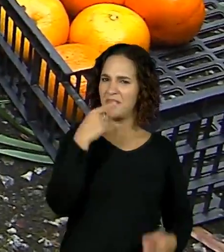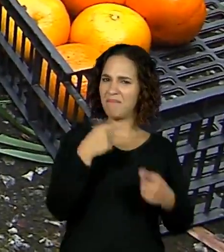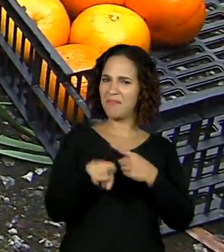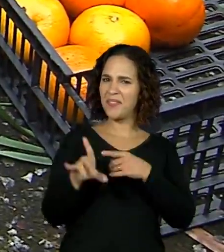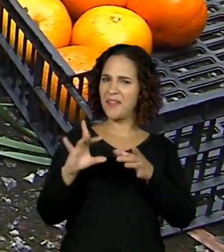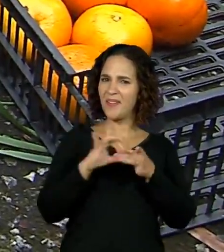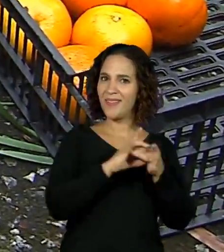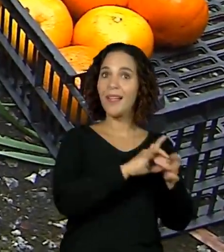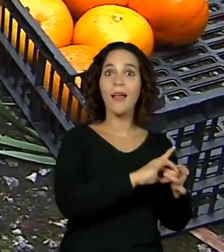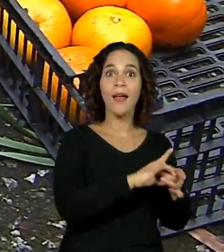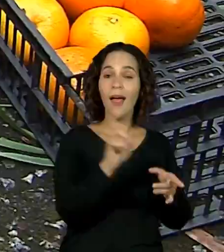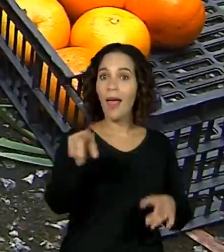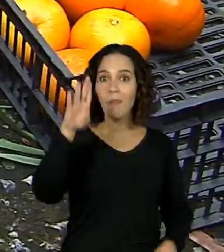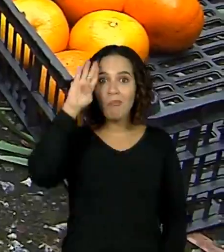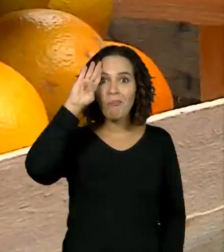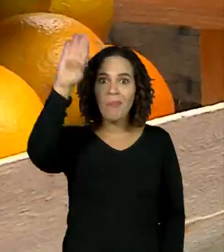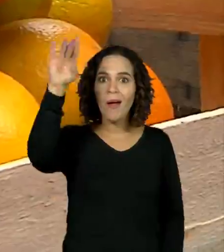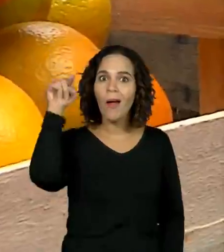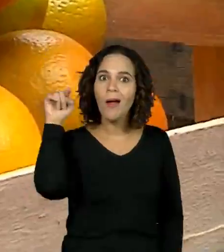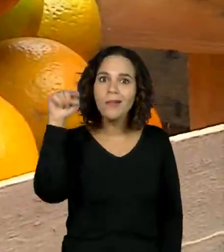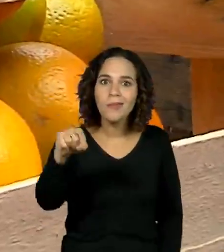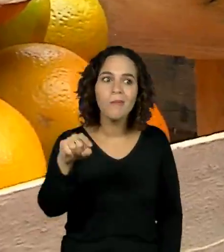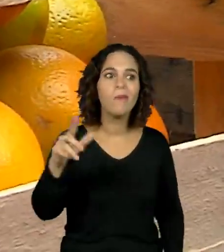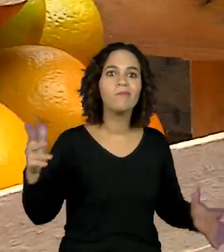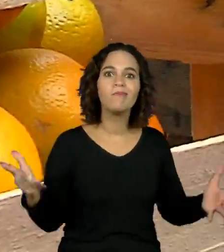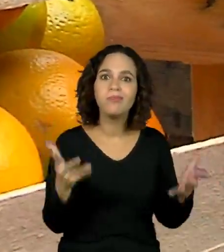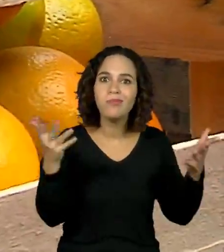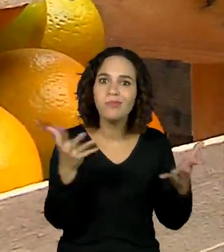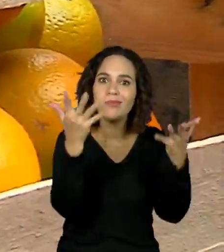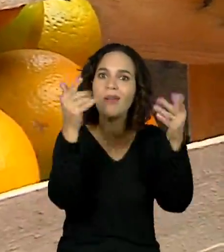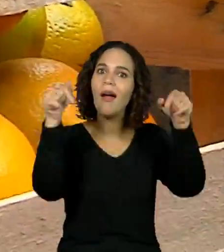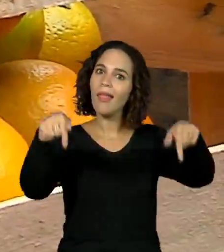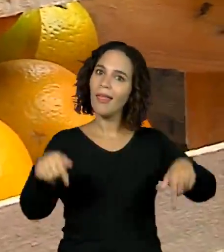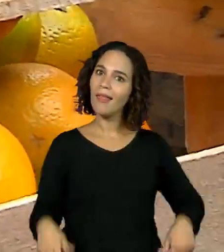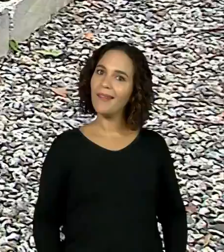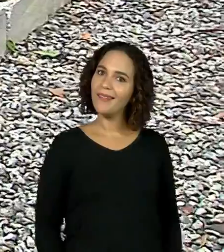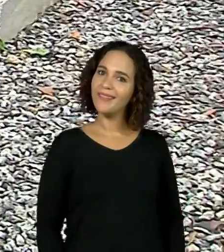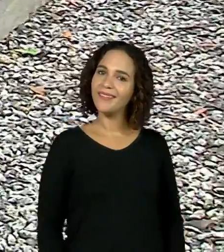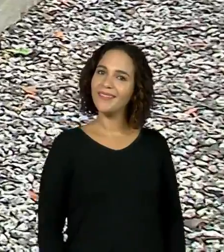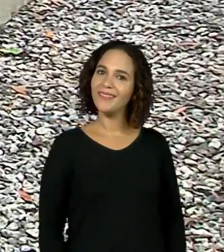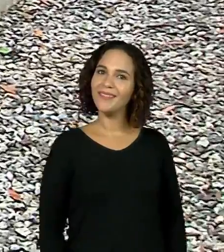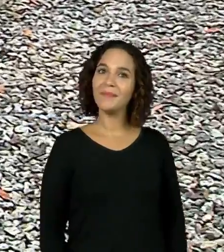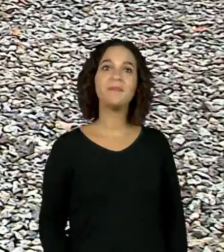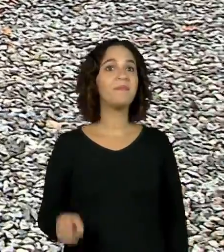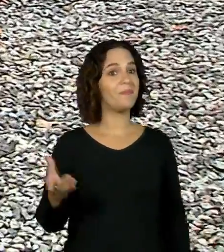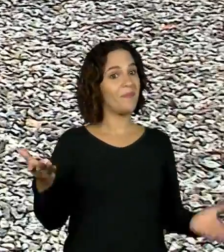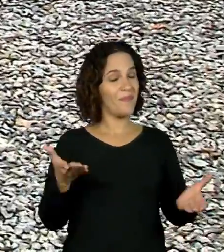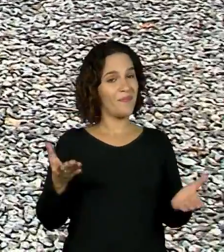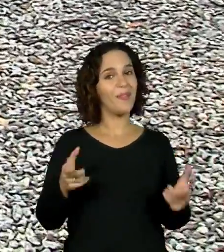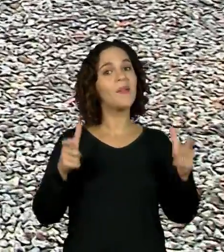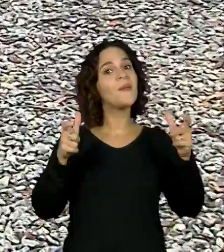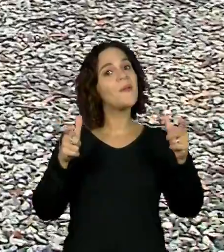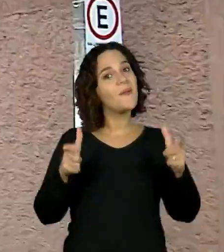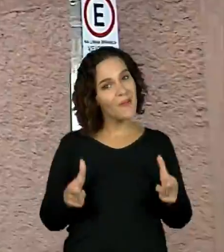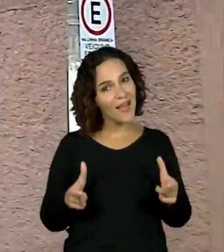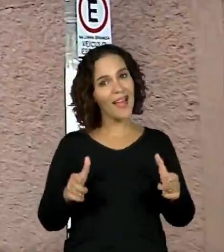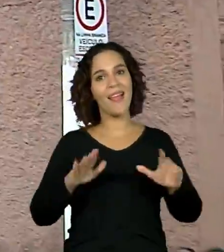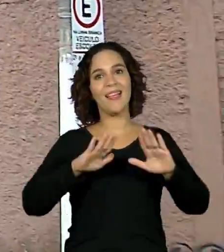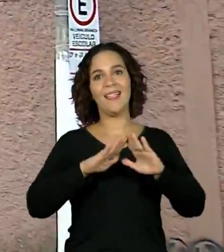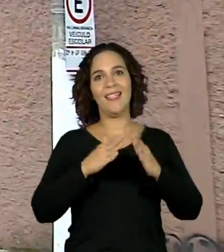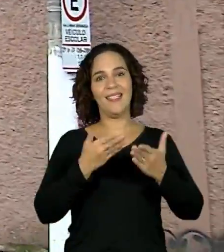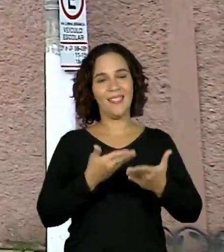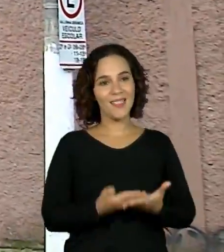tornou o principal fruto por aqui. Estamos na horta da EMEF